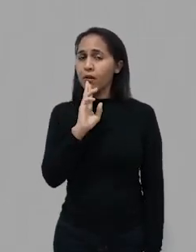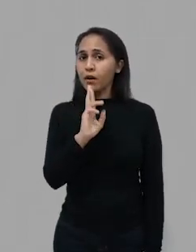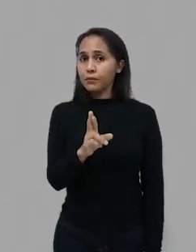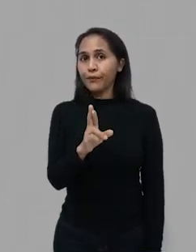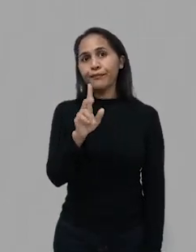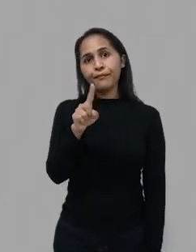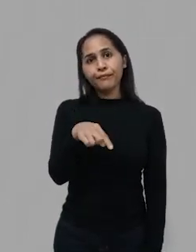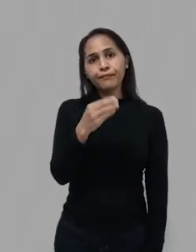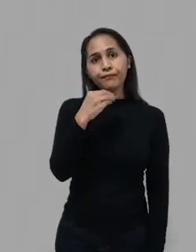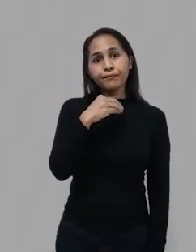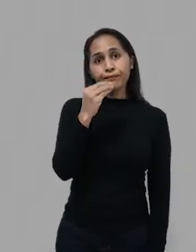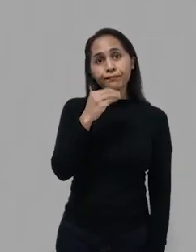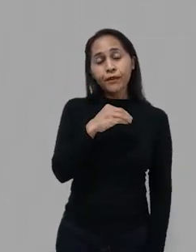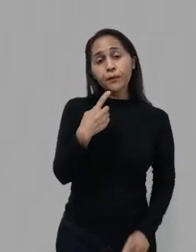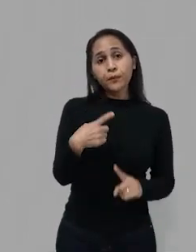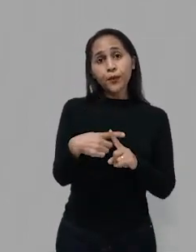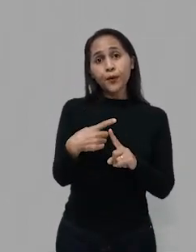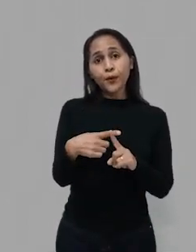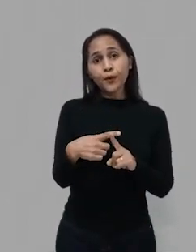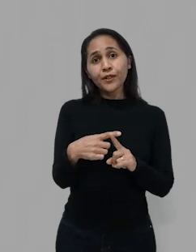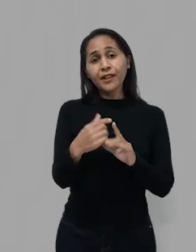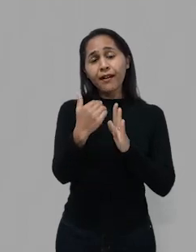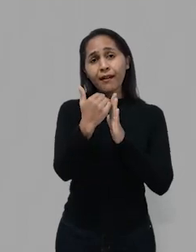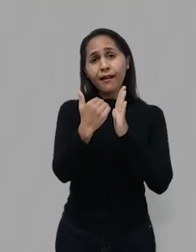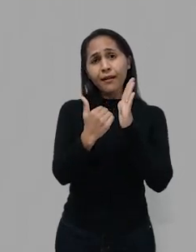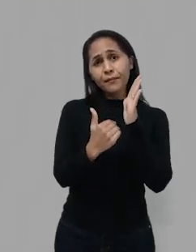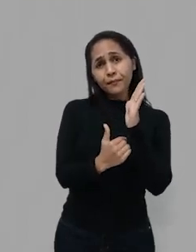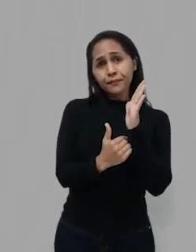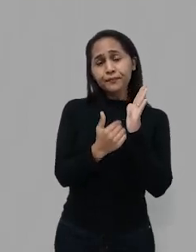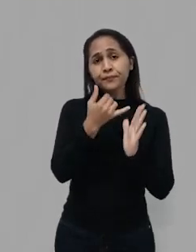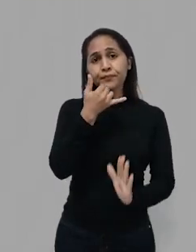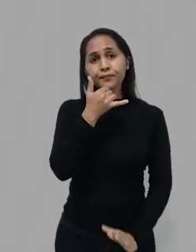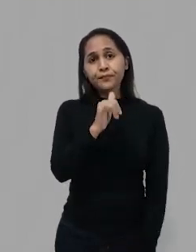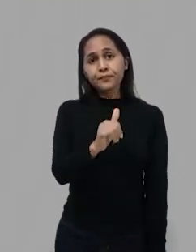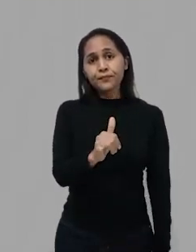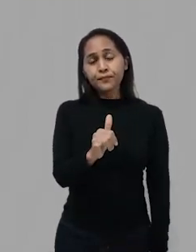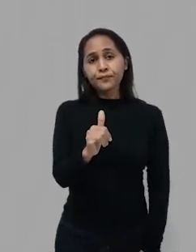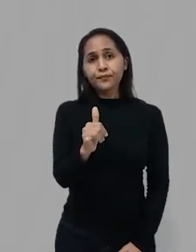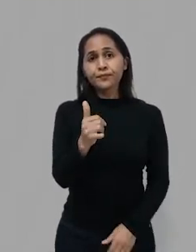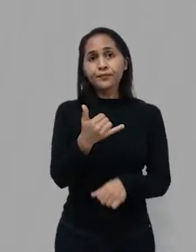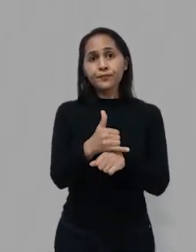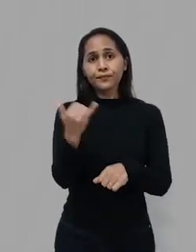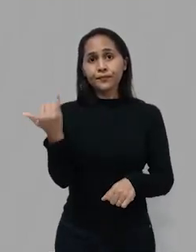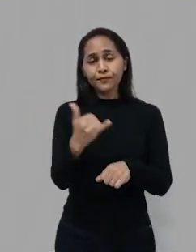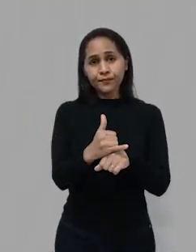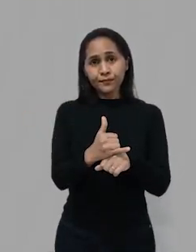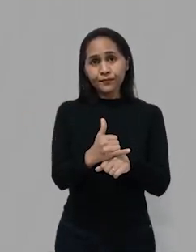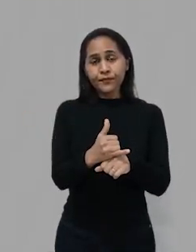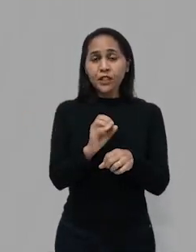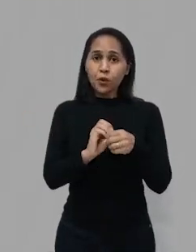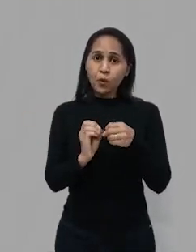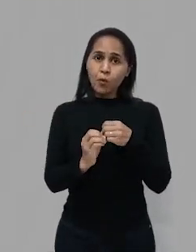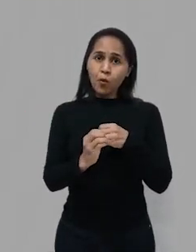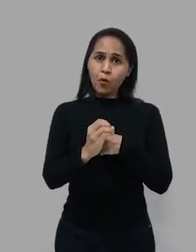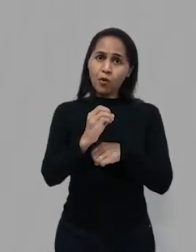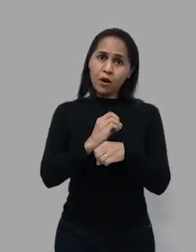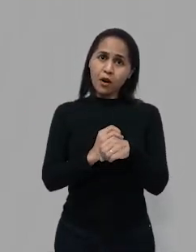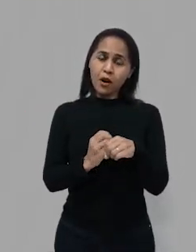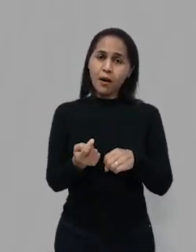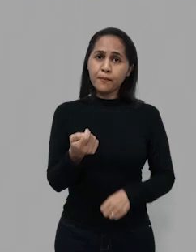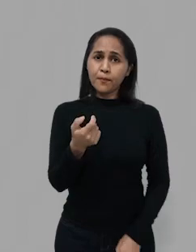o grau de ionização é muito baixo. Isto é, em outras palavras, poucas moléculas sofreram